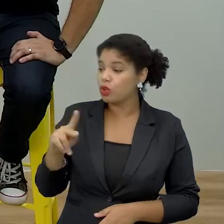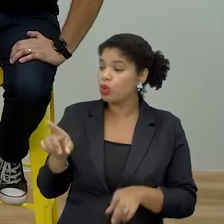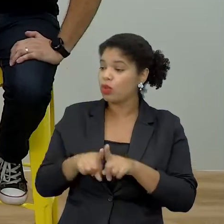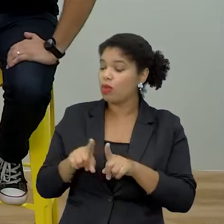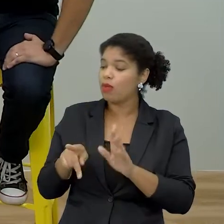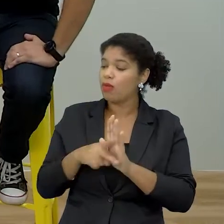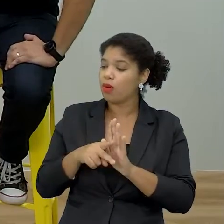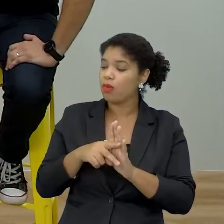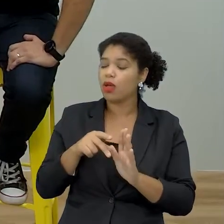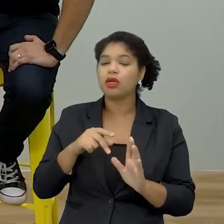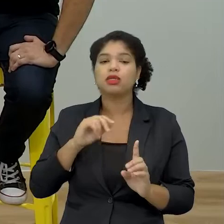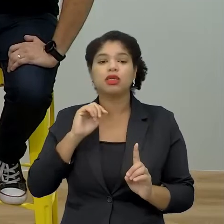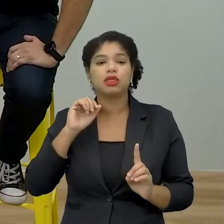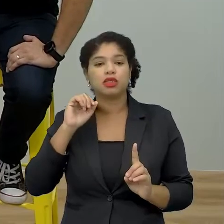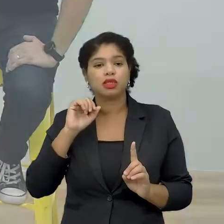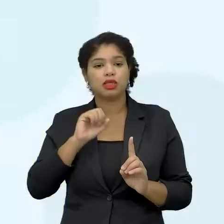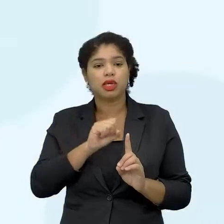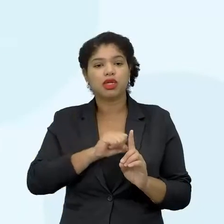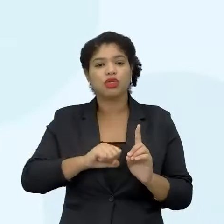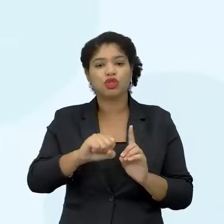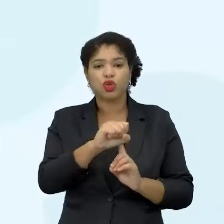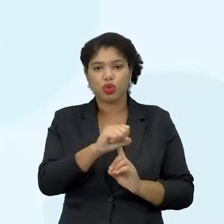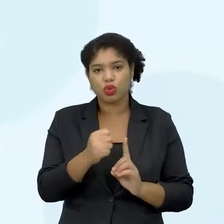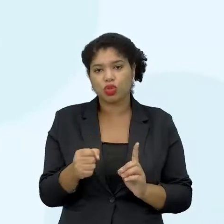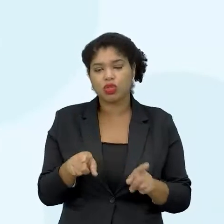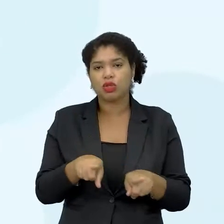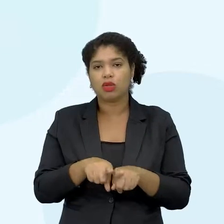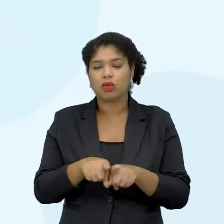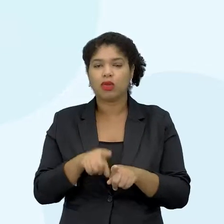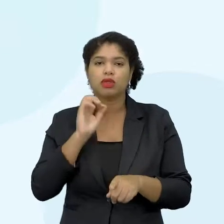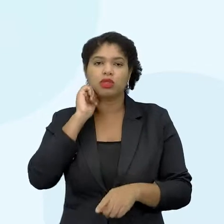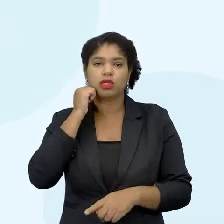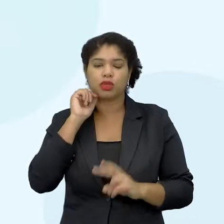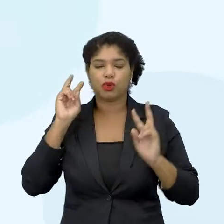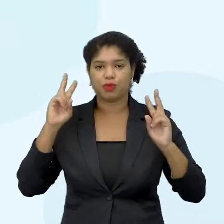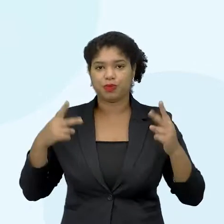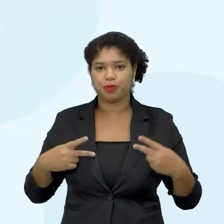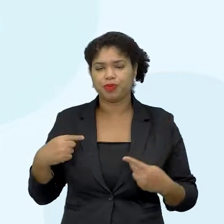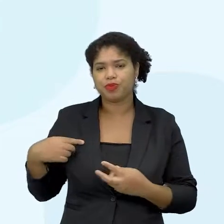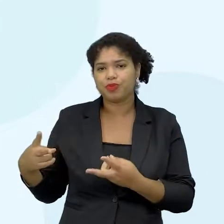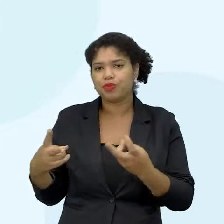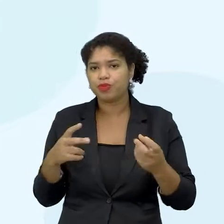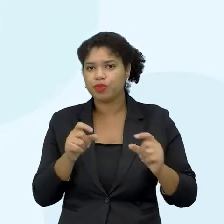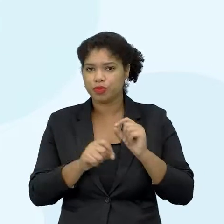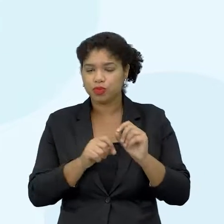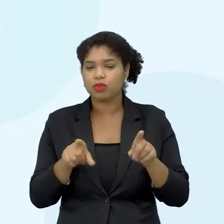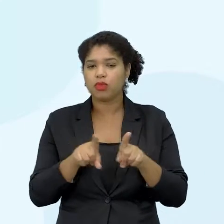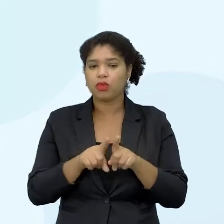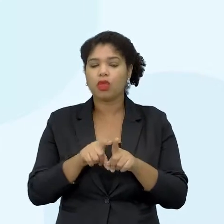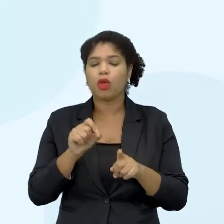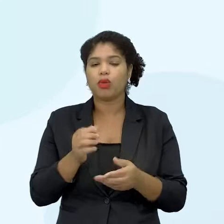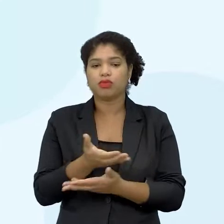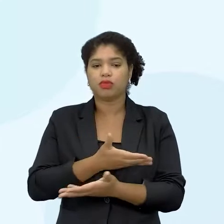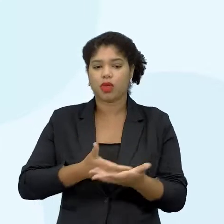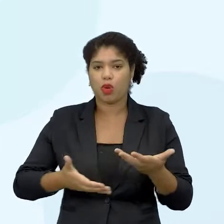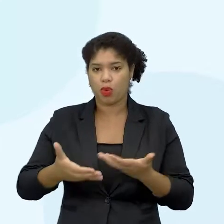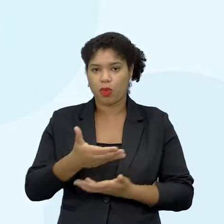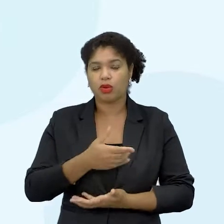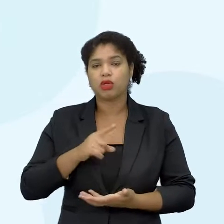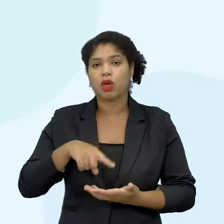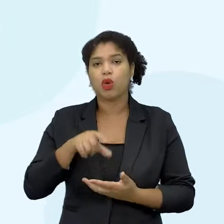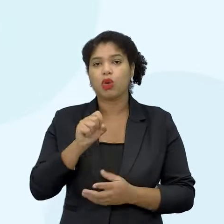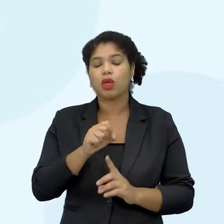a gente, vou até pedir para colocarem um PPT aí para vocês, a gente viu que as ciências humanas, né, a gente também tem a área aí que a gente chama das